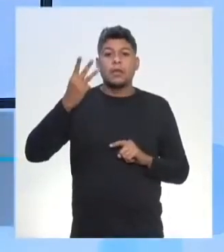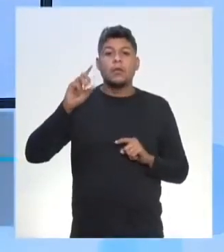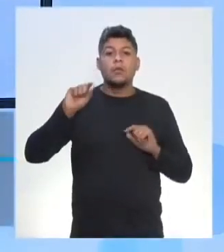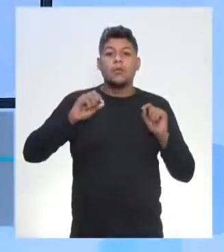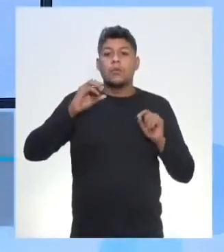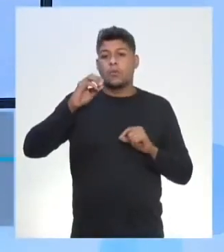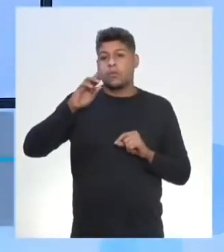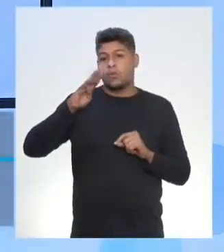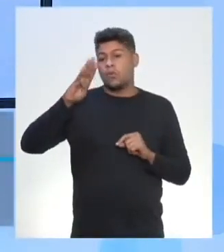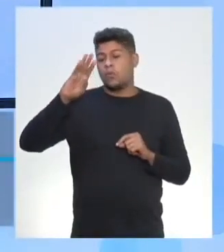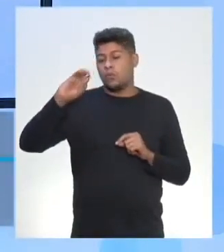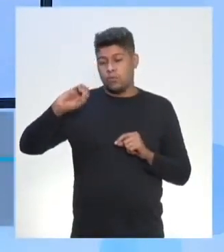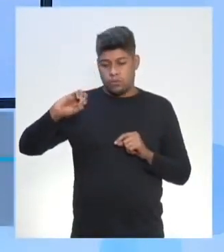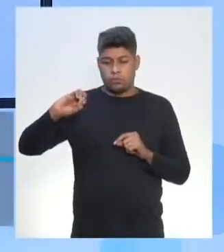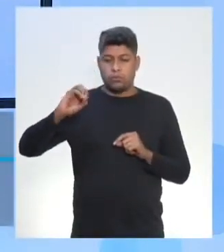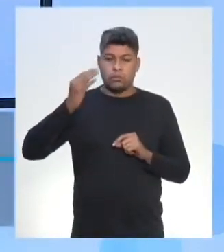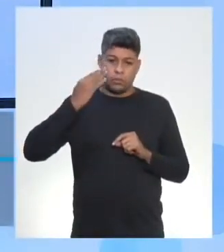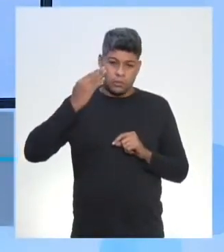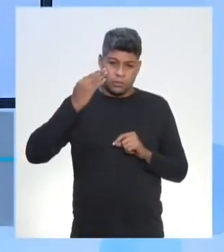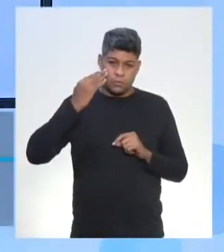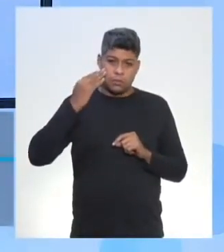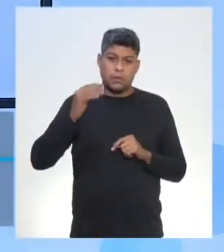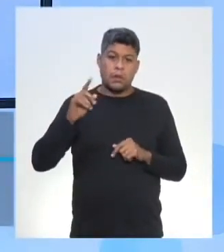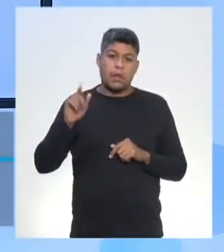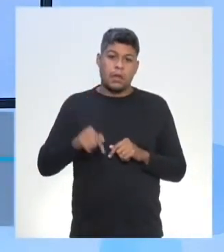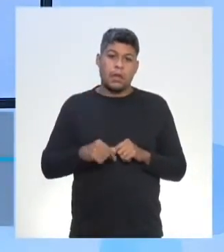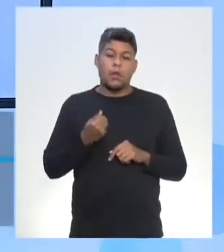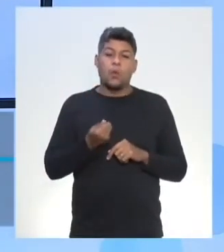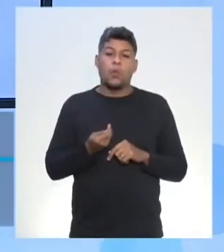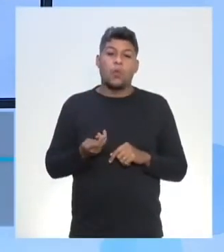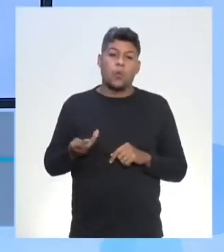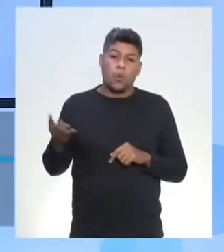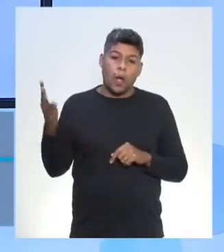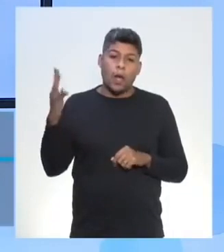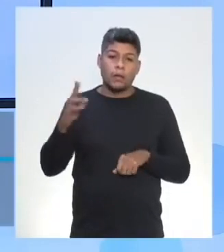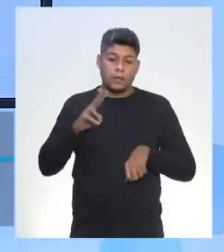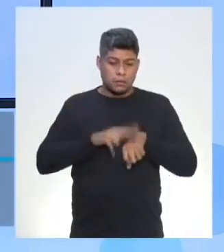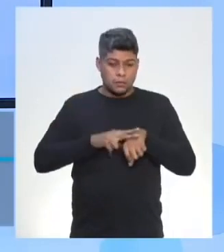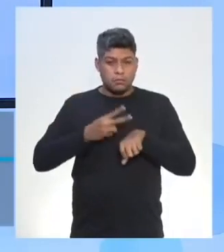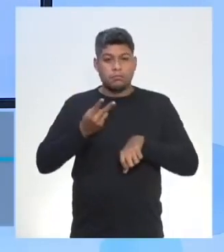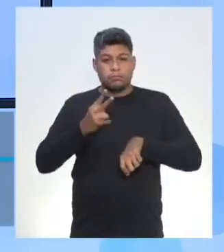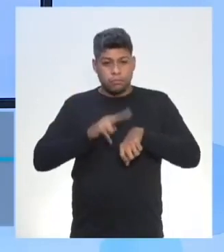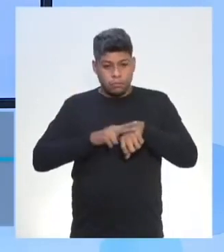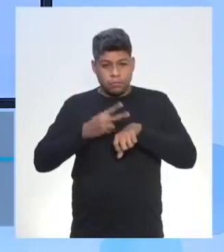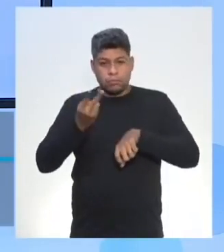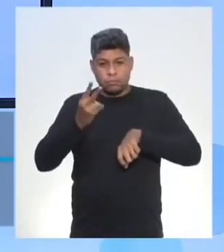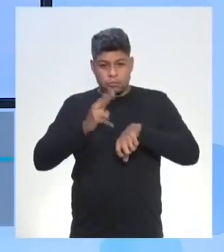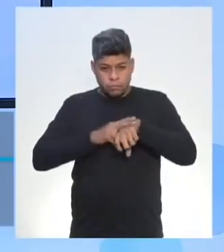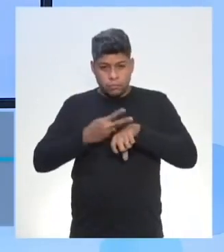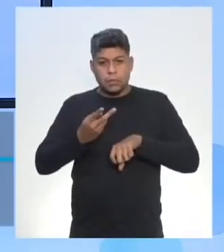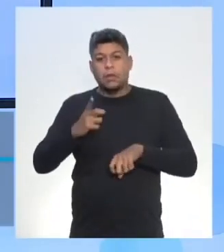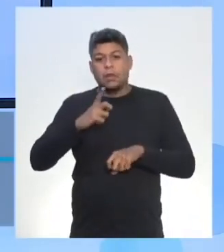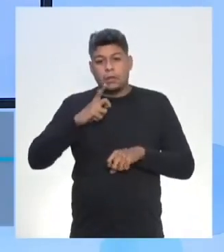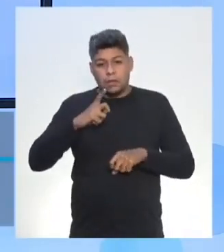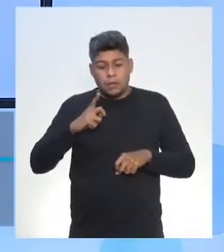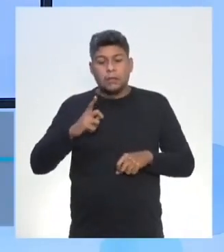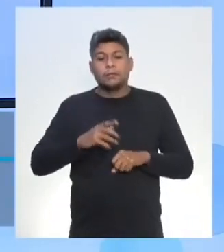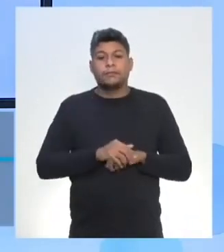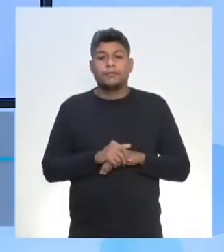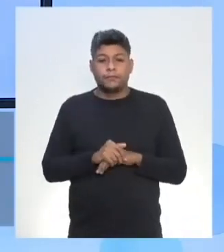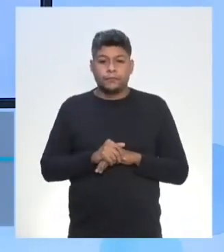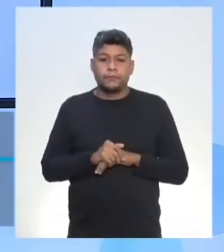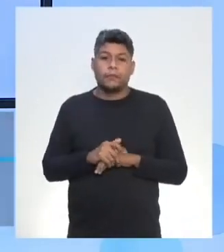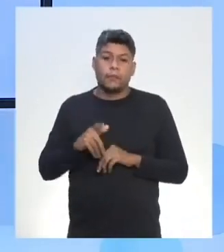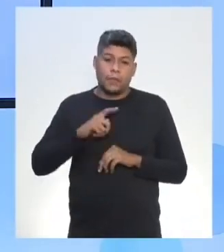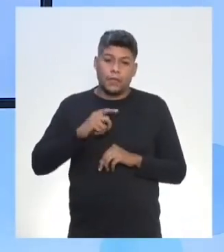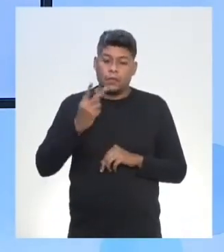de cubo. Tá? Lembrando que o expoente indica quantas vezes, quantas repetições a base vai ser multiplicada.